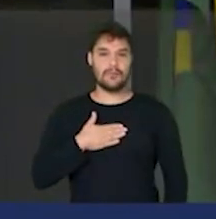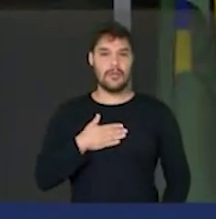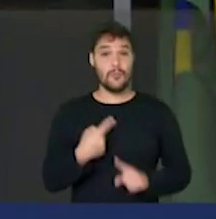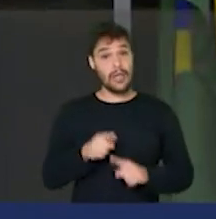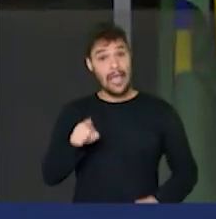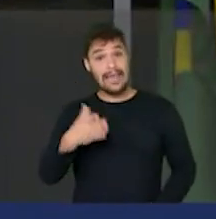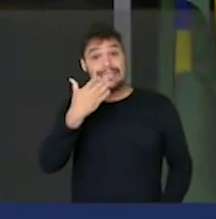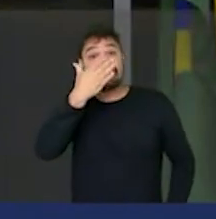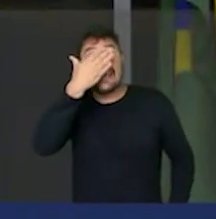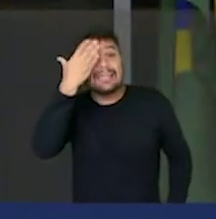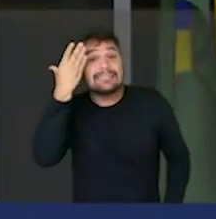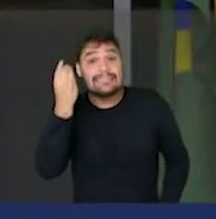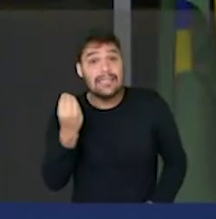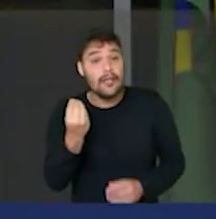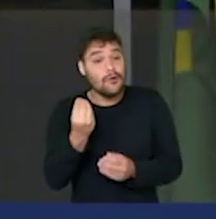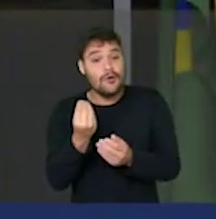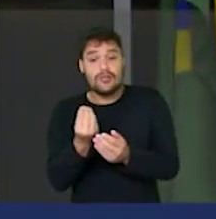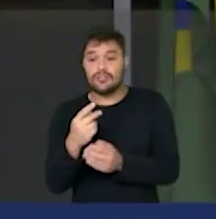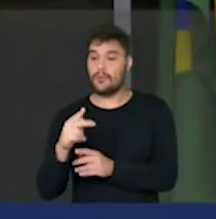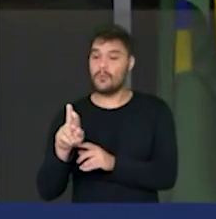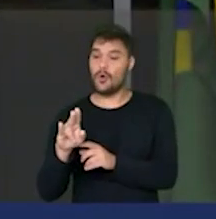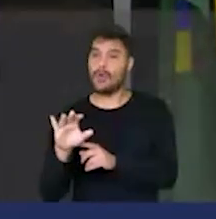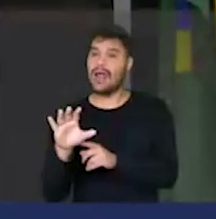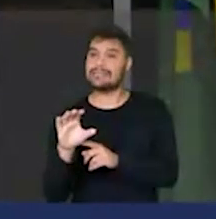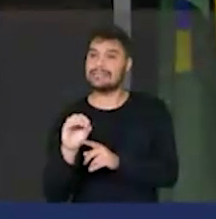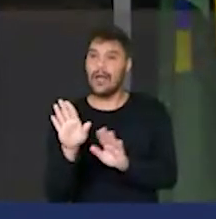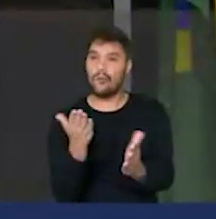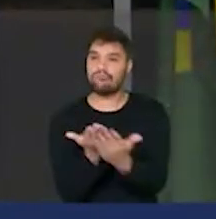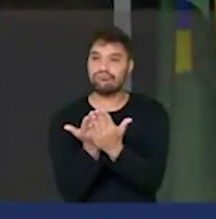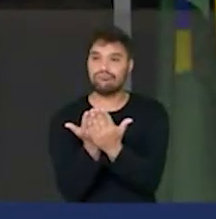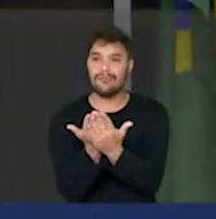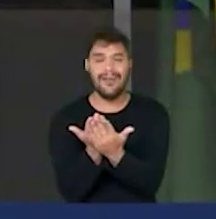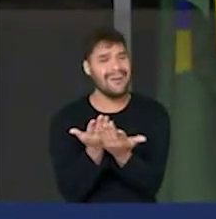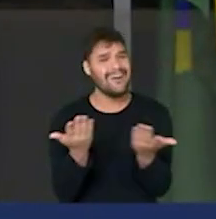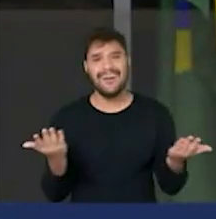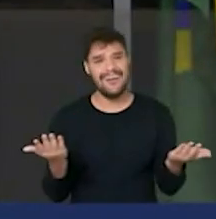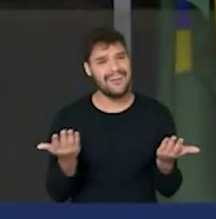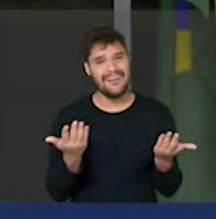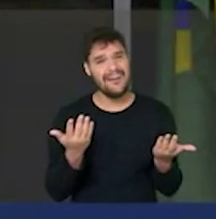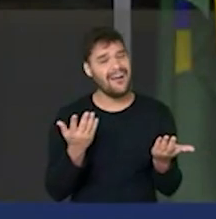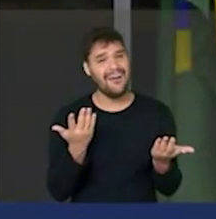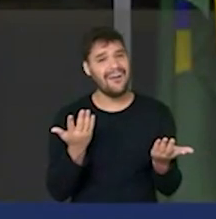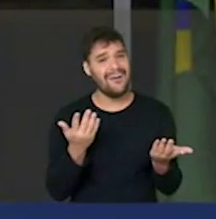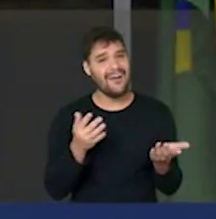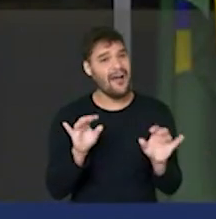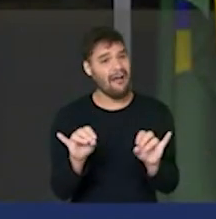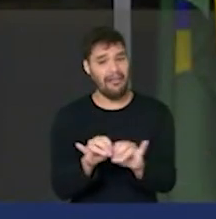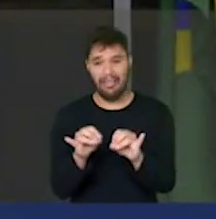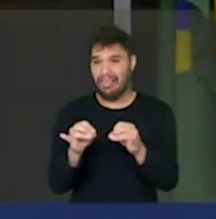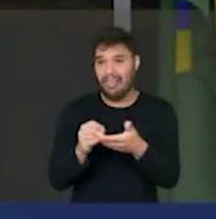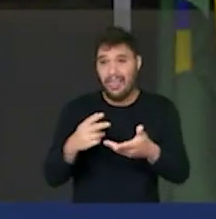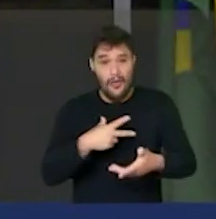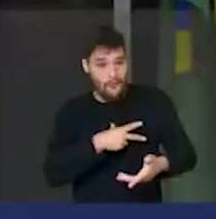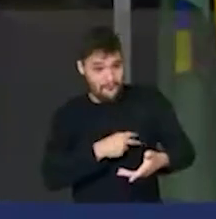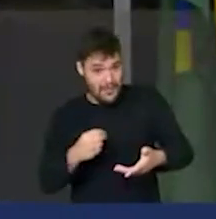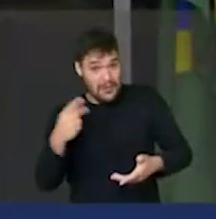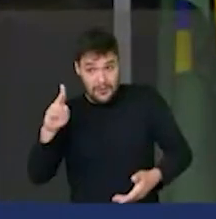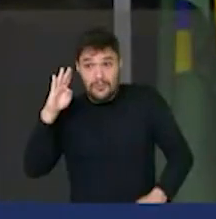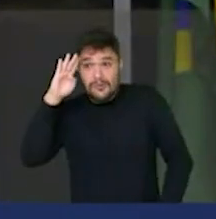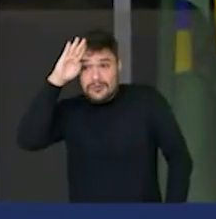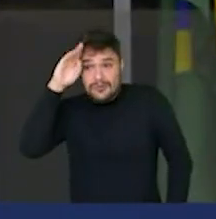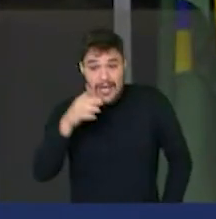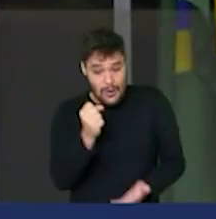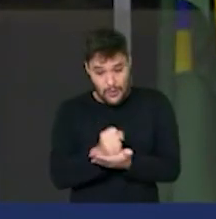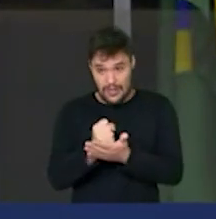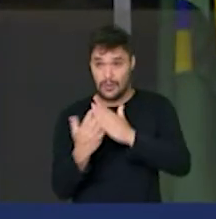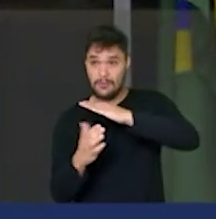porque esqueceu de juntar a procuração. Assim, é um negócio tão bizarro. O filho do presidente da República